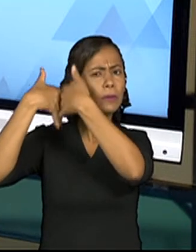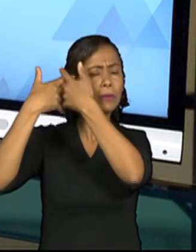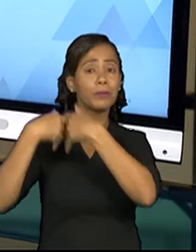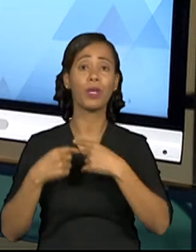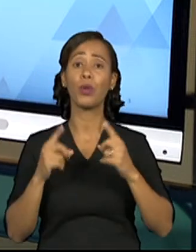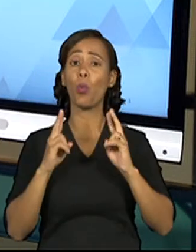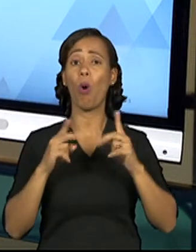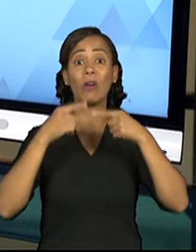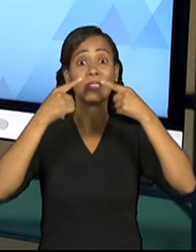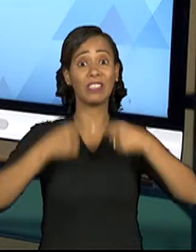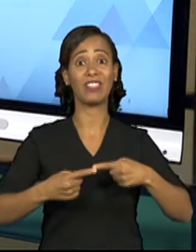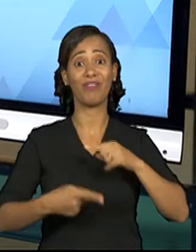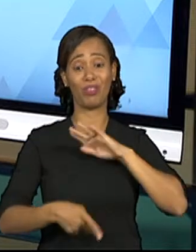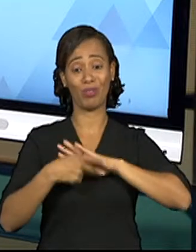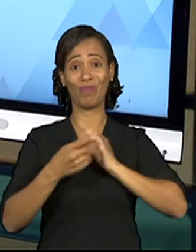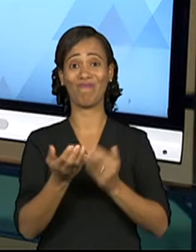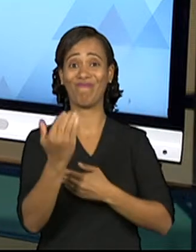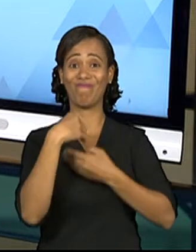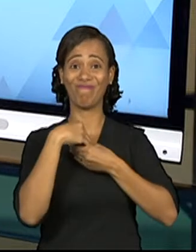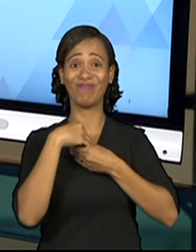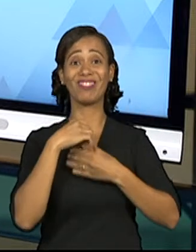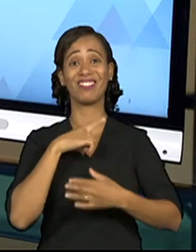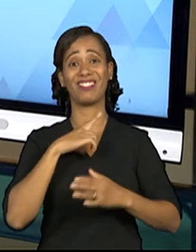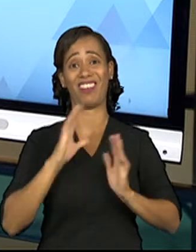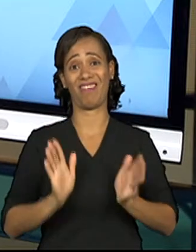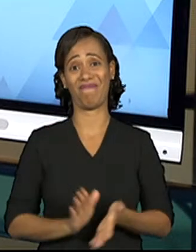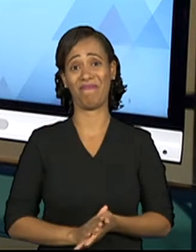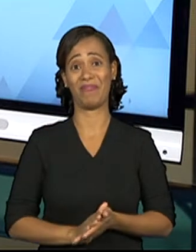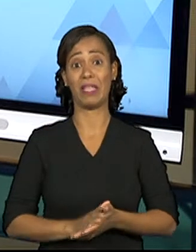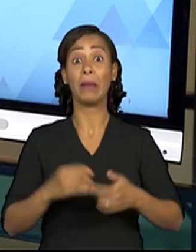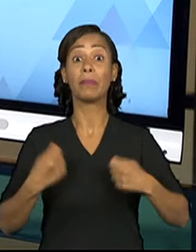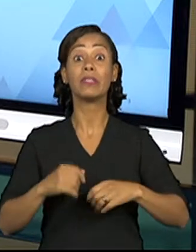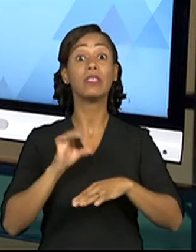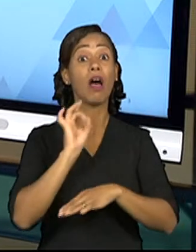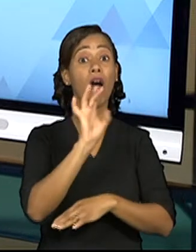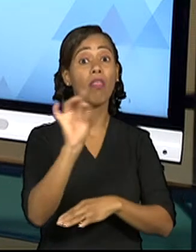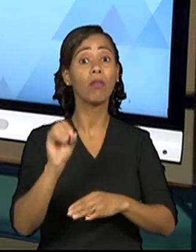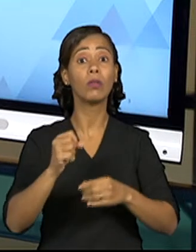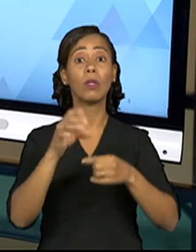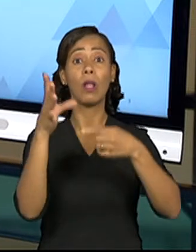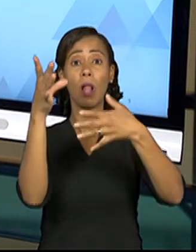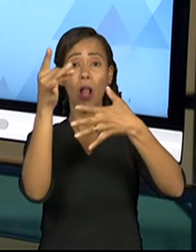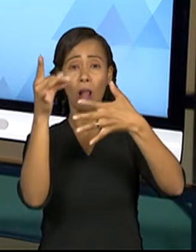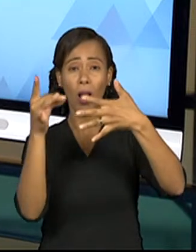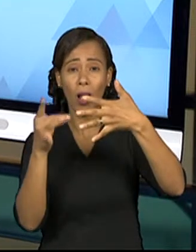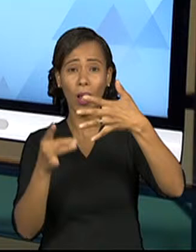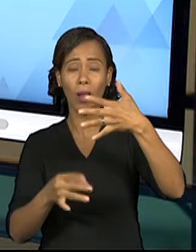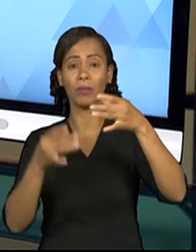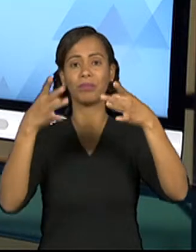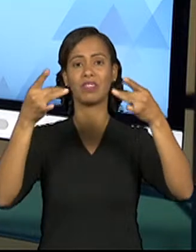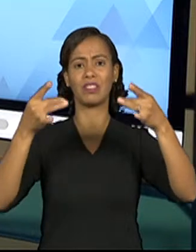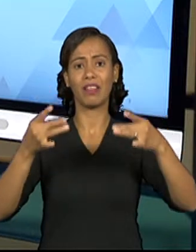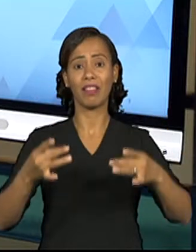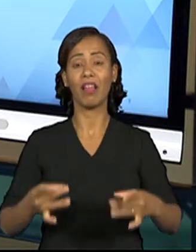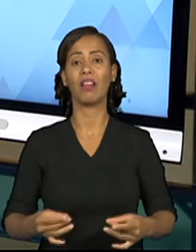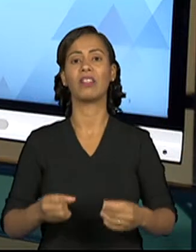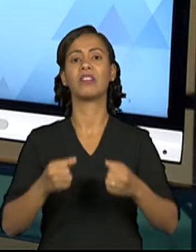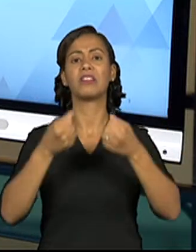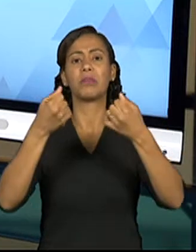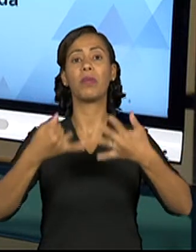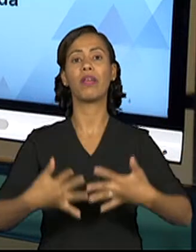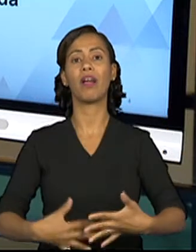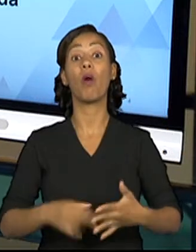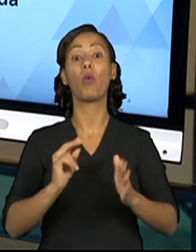um desafio para vocês, para que vocês descrevam isso no relatório de estágio de vocês e pensem